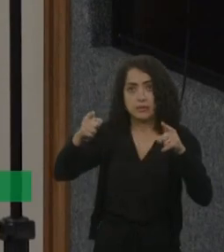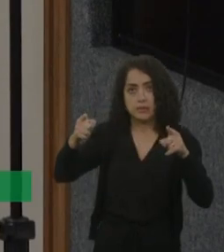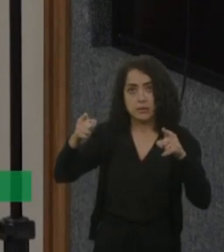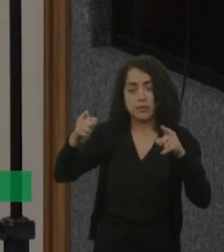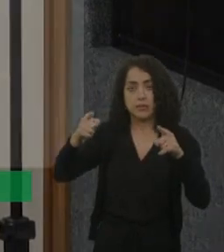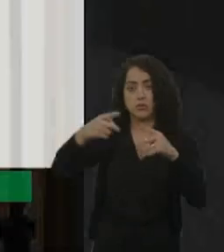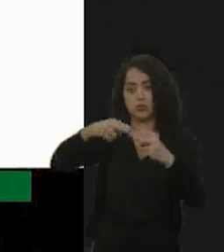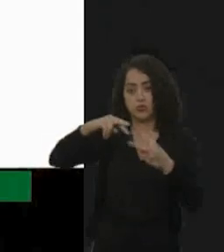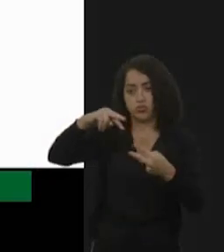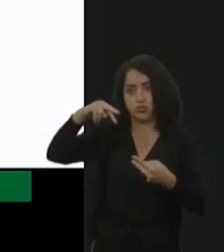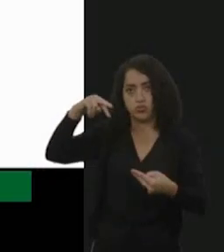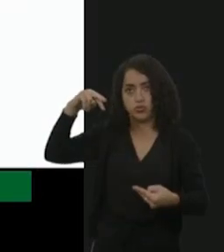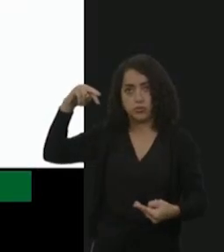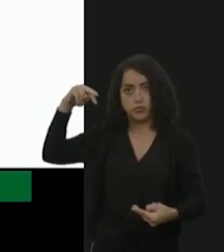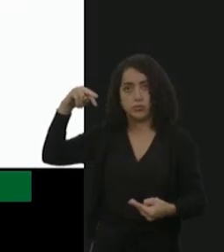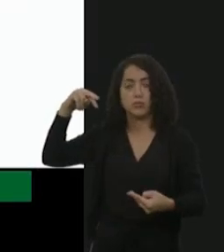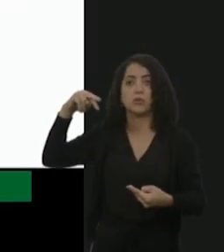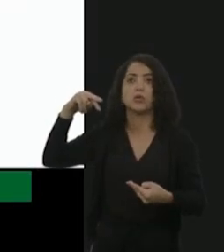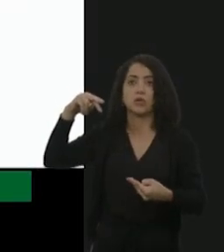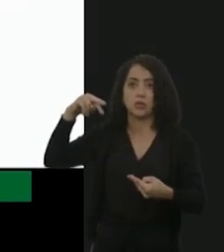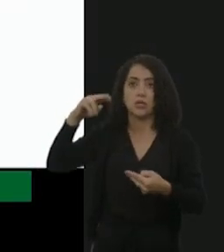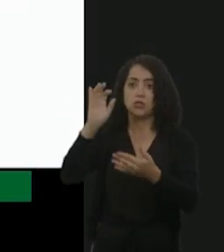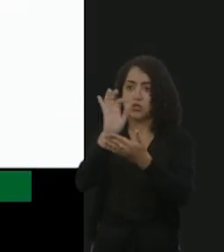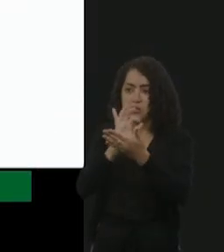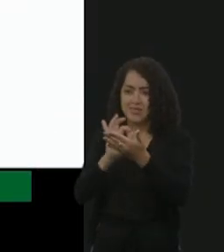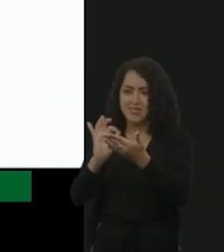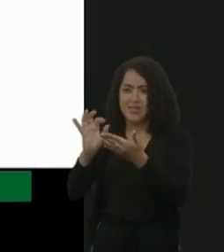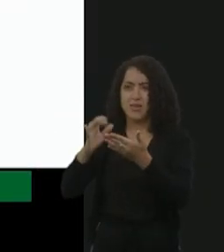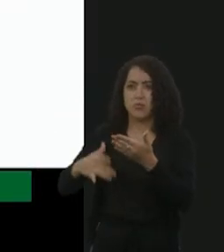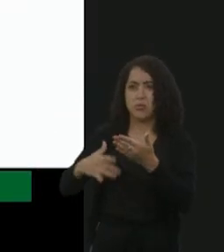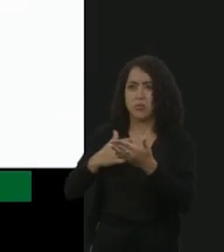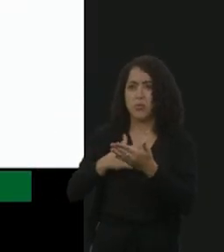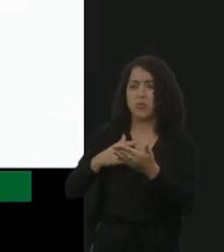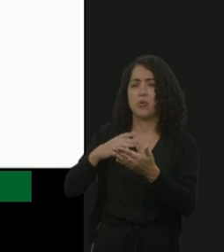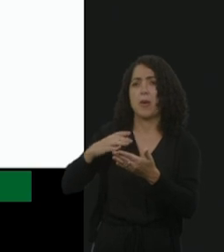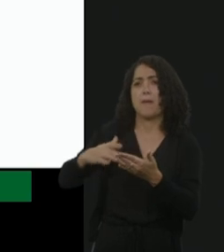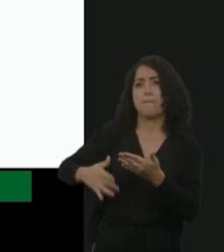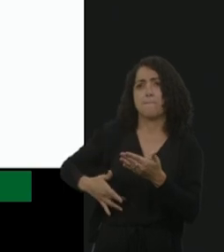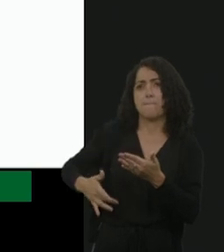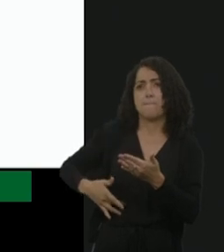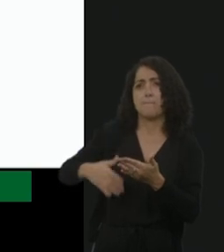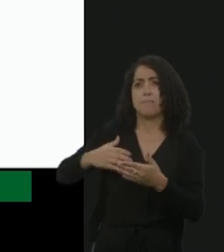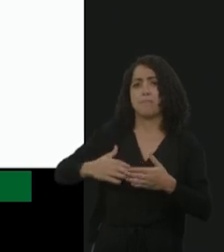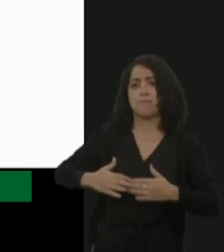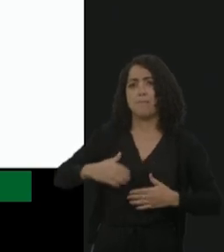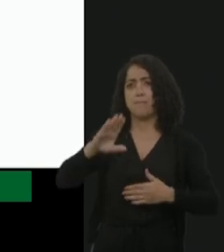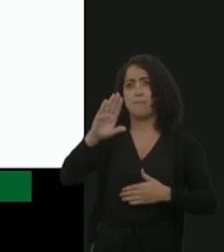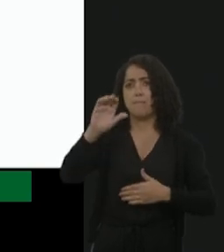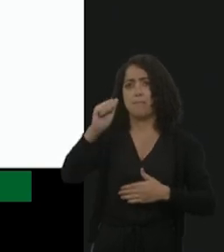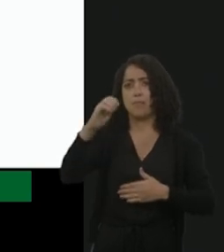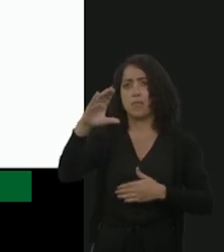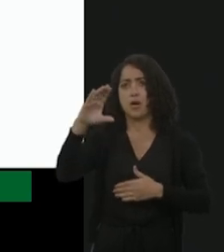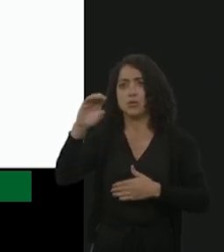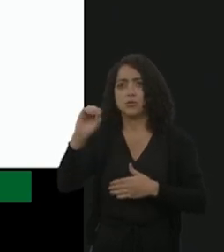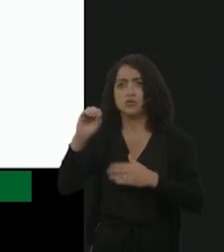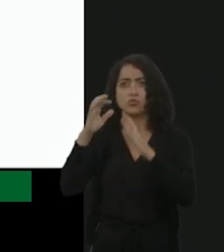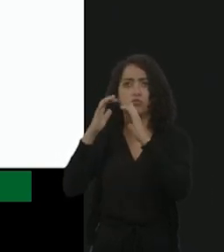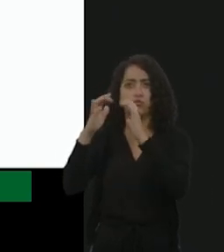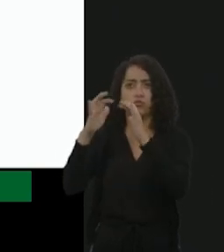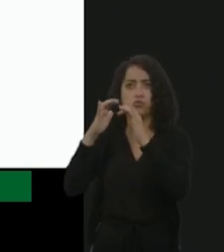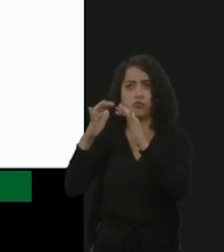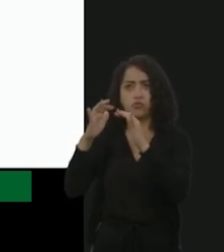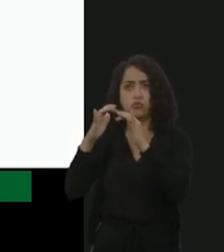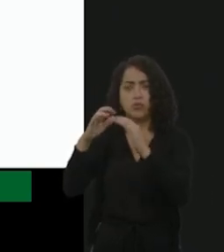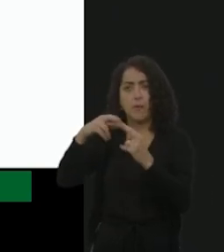nos lisossomos de células de vários órgãos, baço, fígado, medula óssea, cérebro. E aí a gente tem, então,